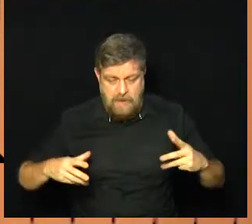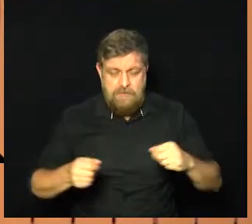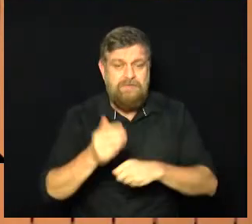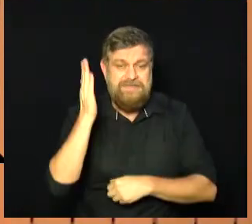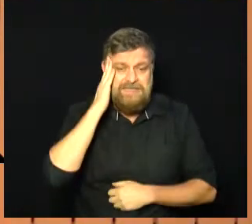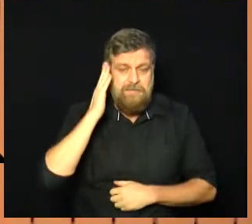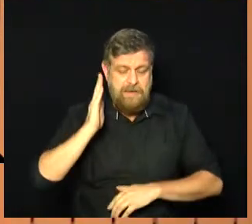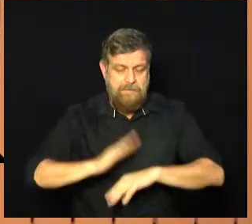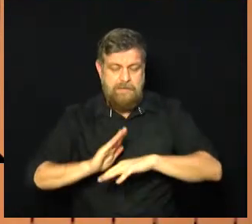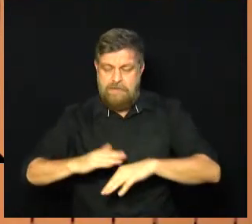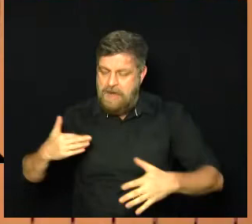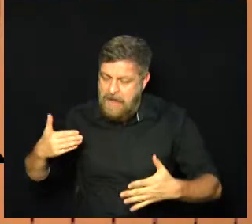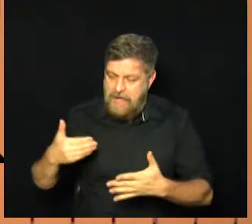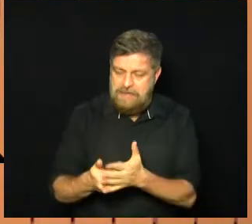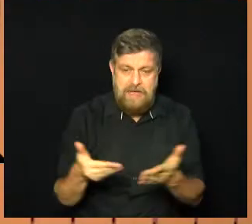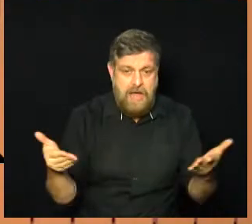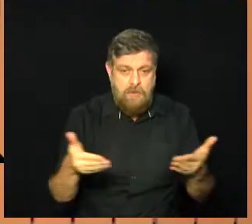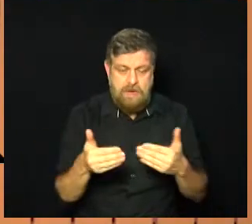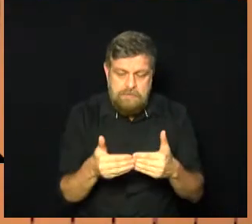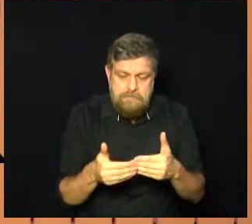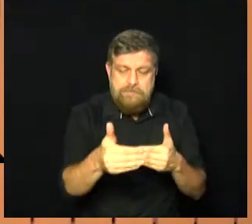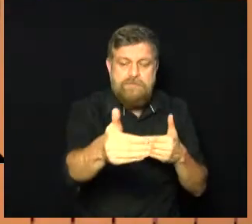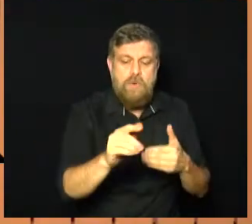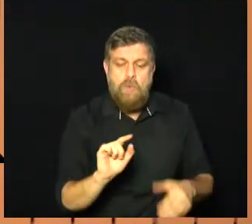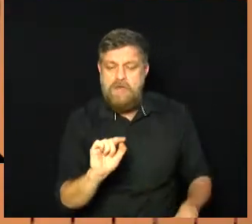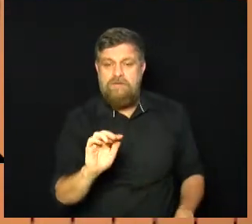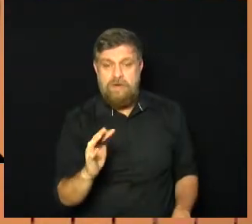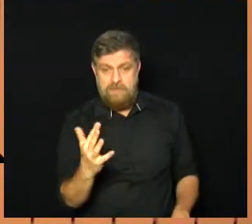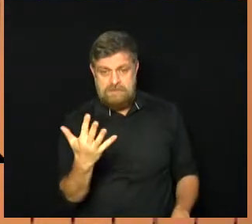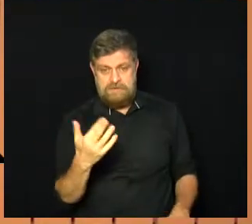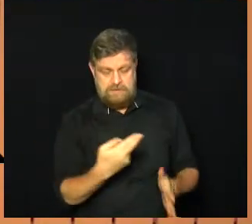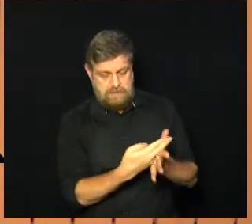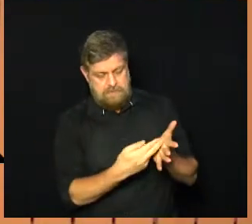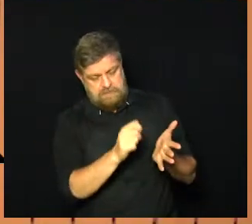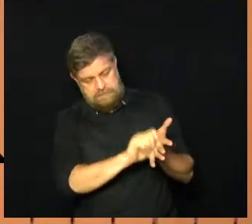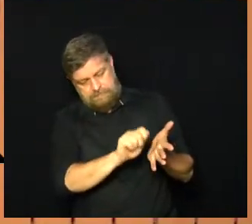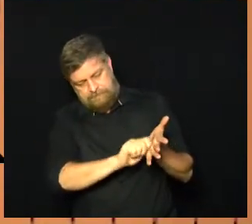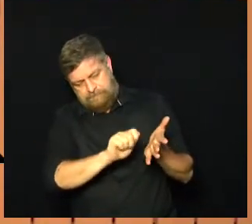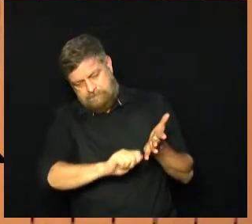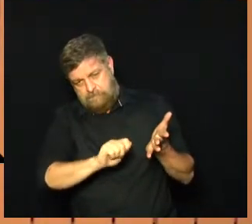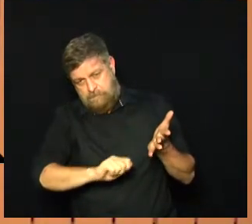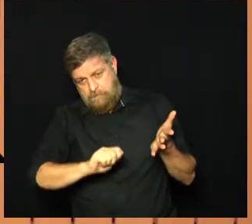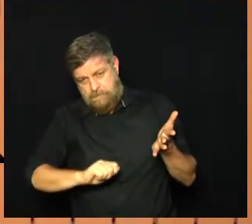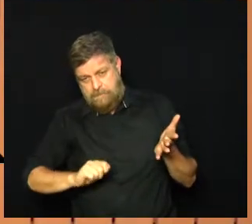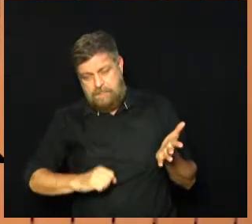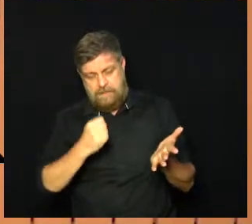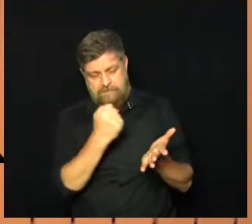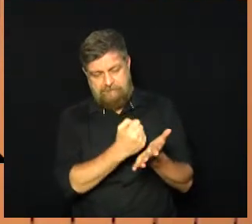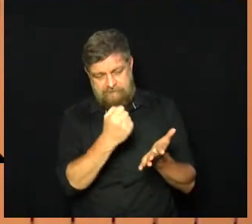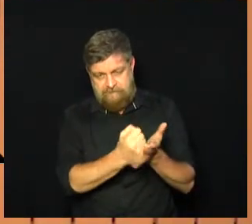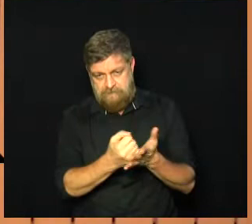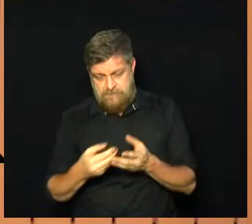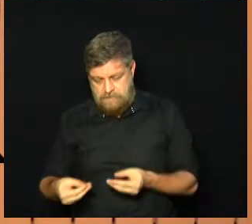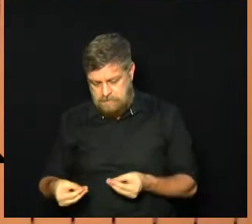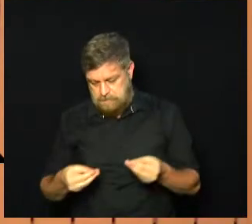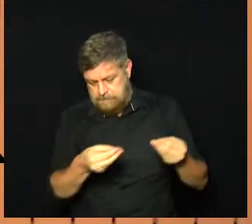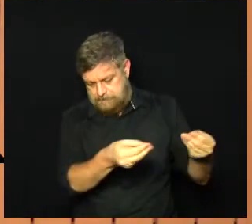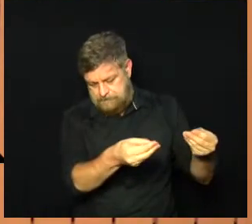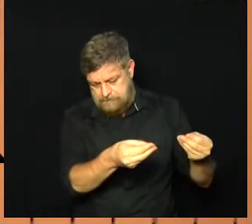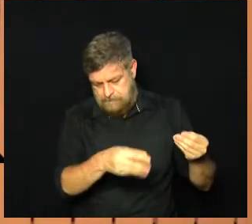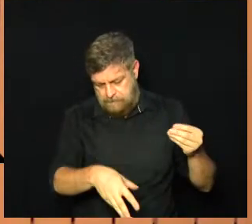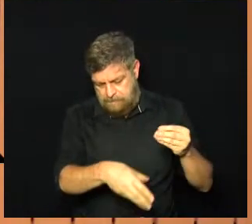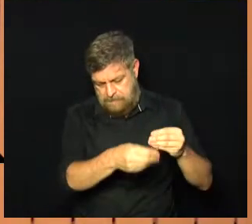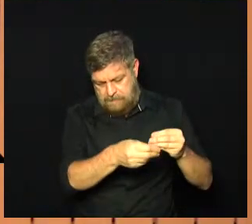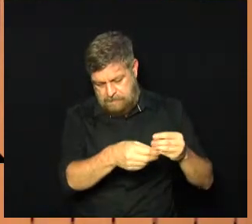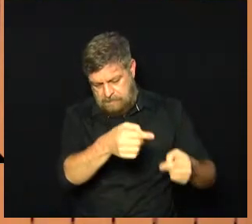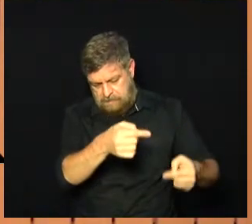feito até aqui, como que a gente quer prosseguir. E esse relatório será protocolado, né, e anexado aos